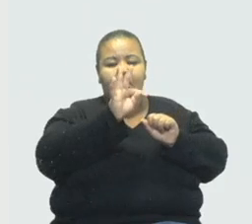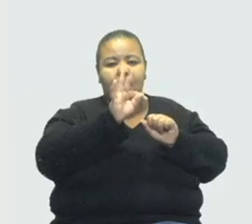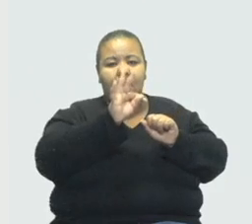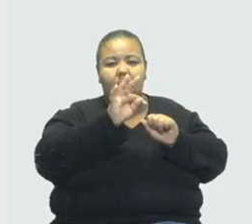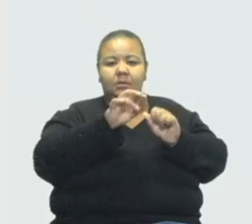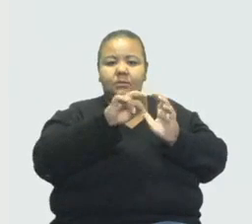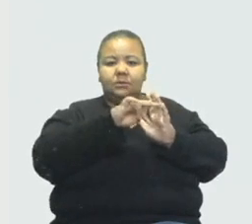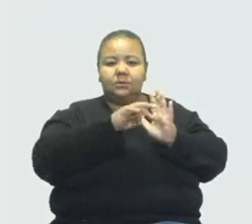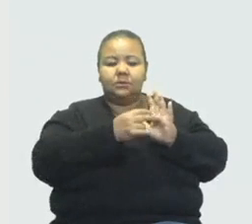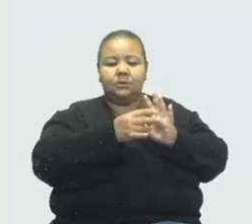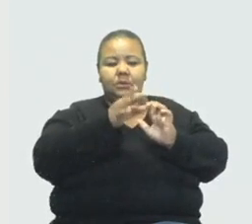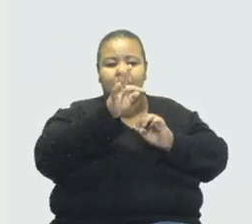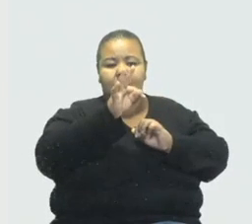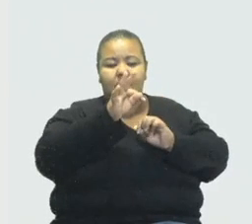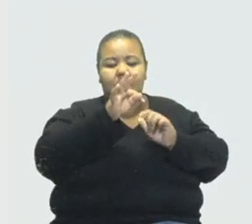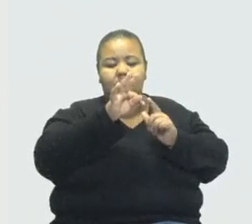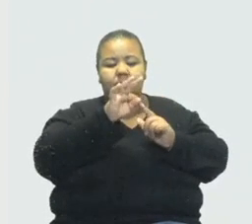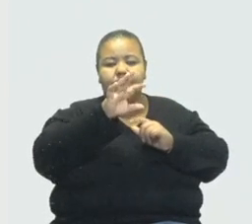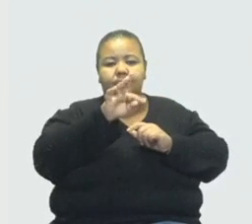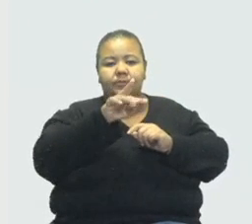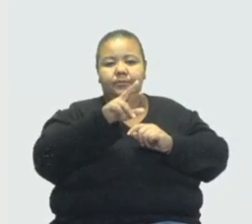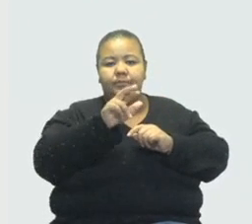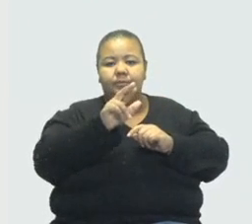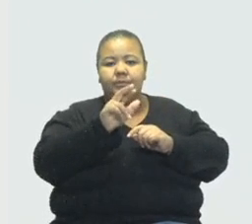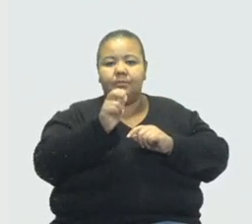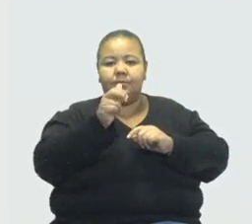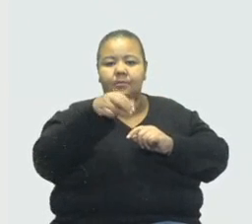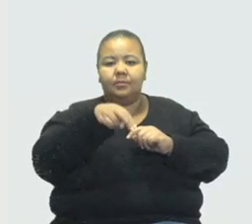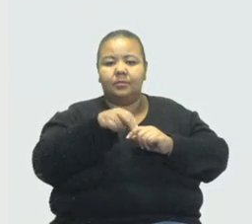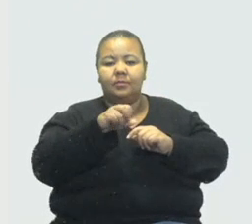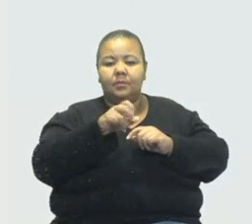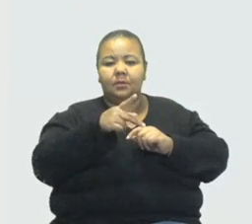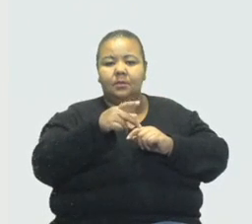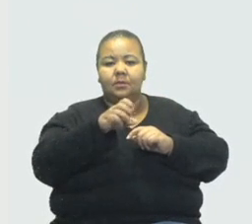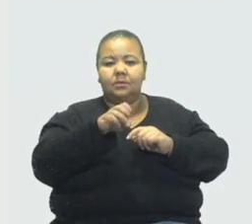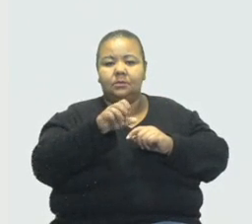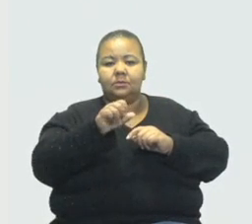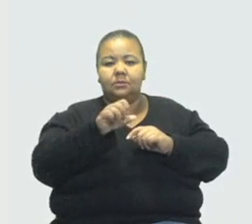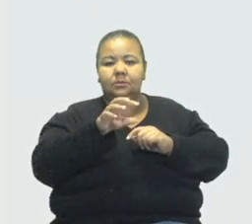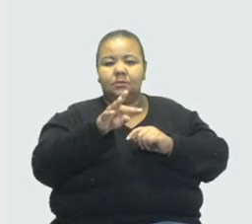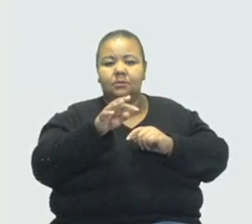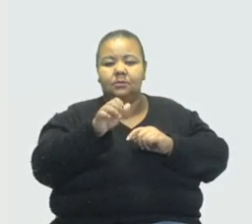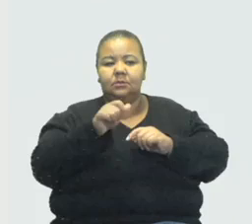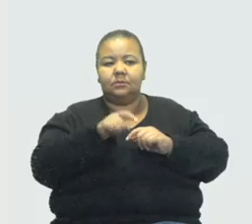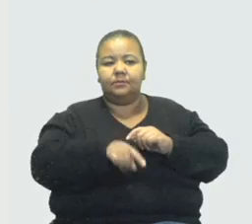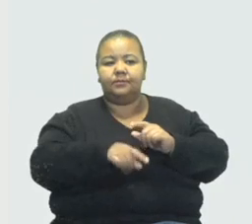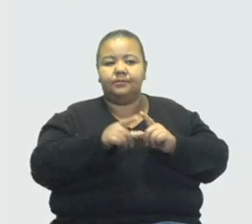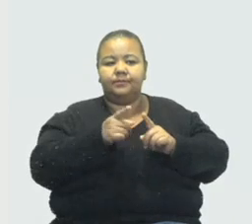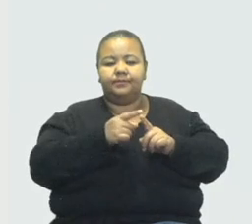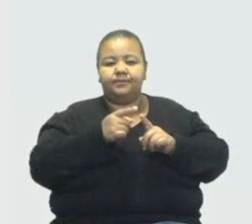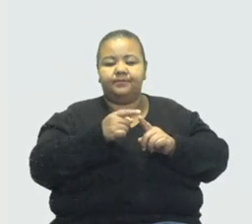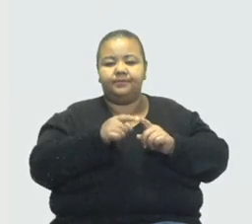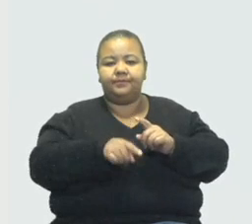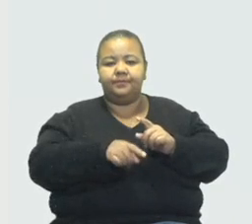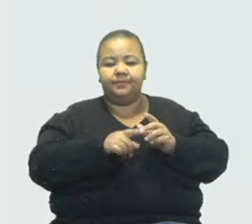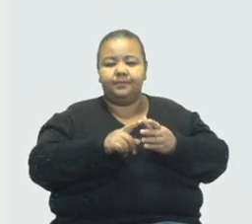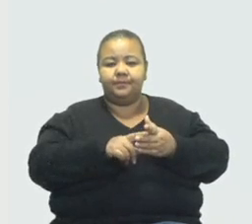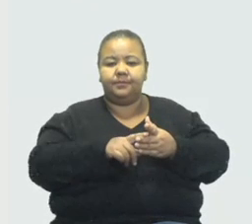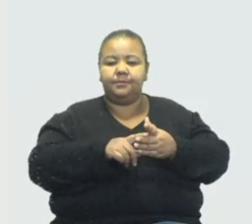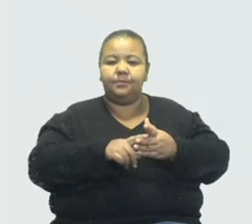ó, a segunda linha da minha matriz A será a minha segunda coluna da matriz transposta de